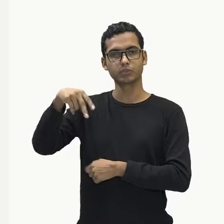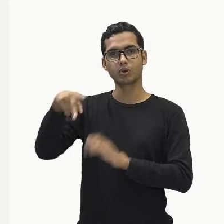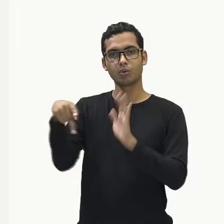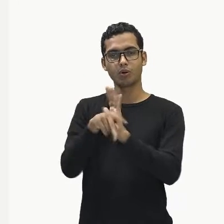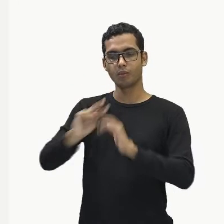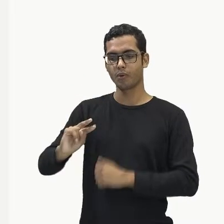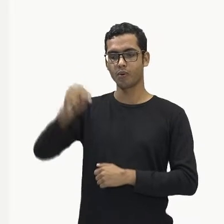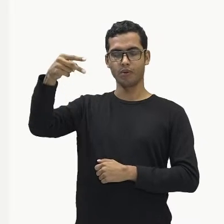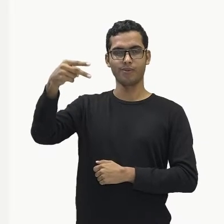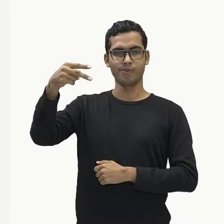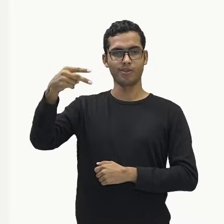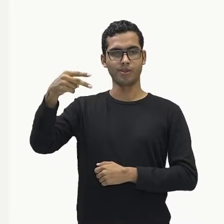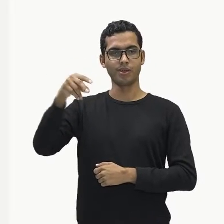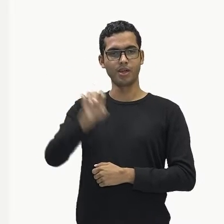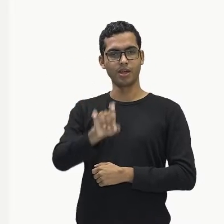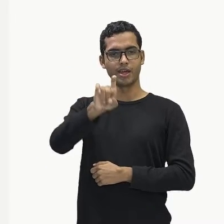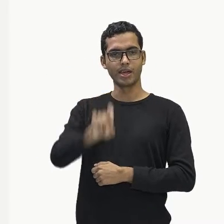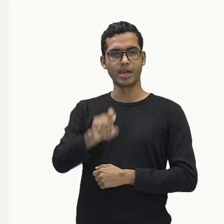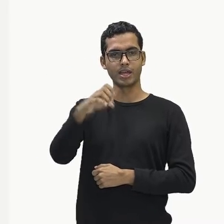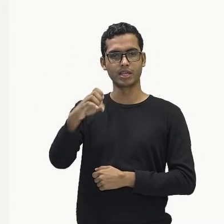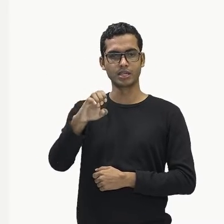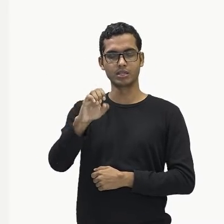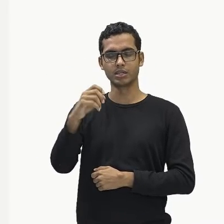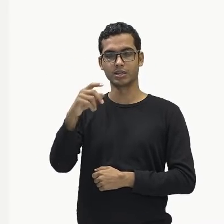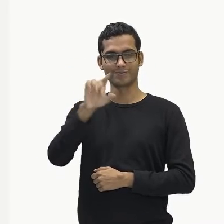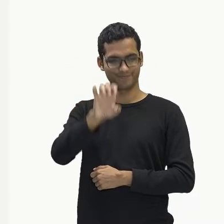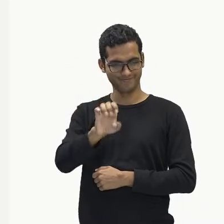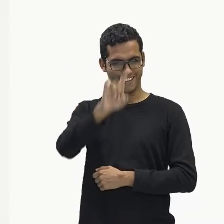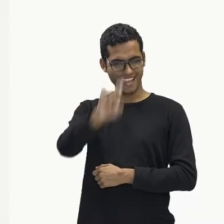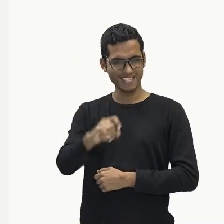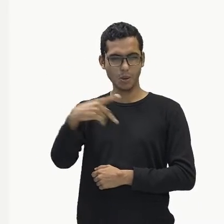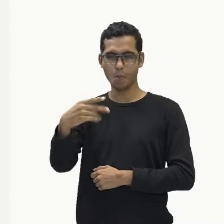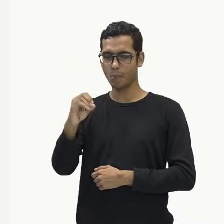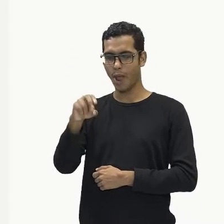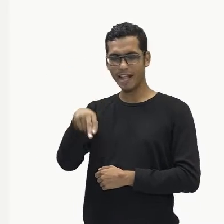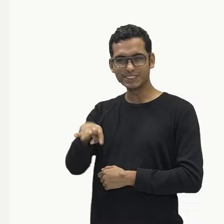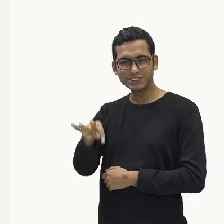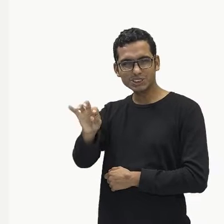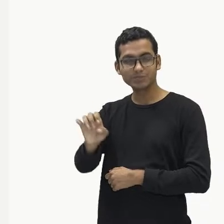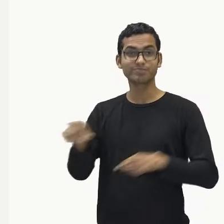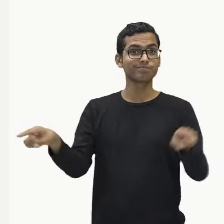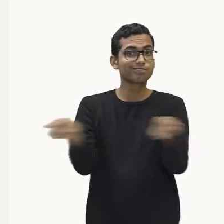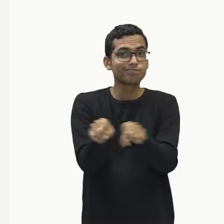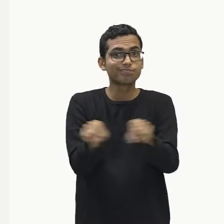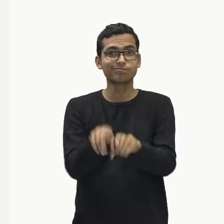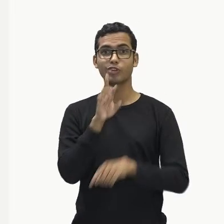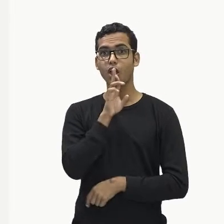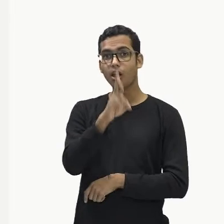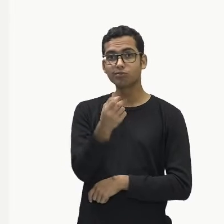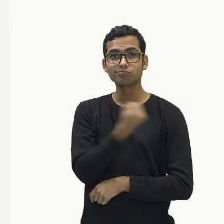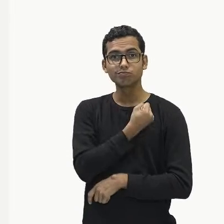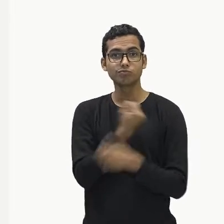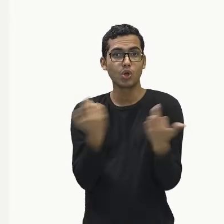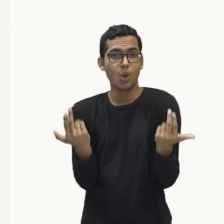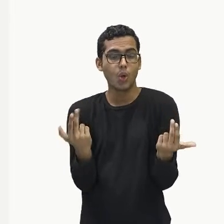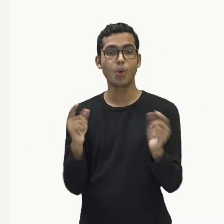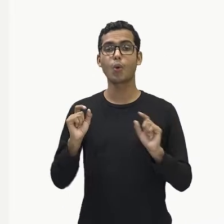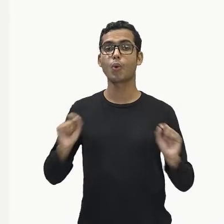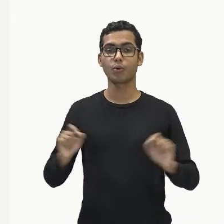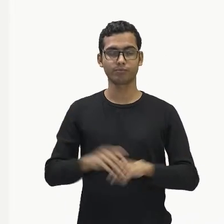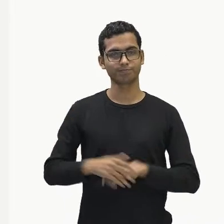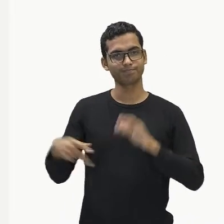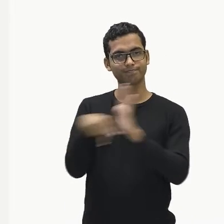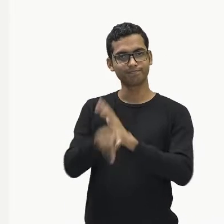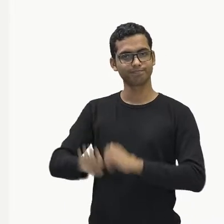expoente. E o resultado dessa multiplicação de fatores de números iguais vai ser o